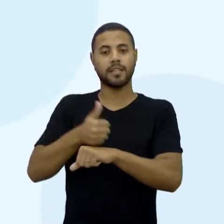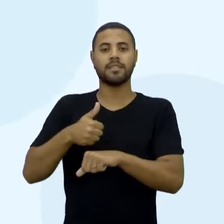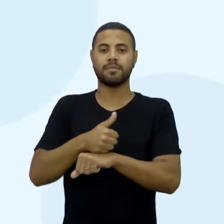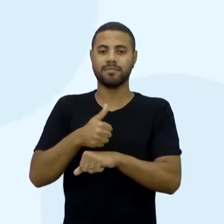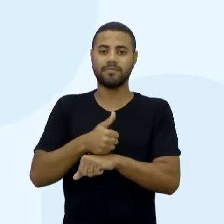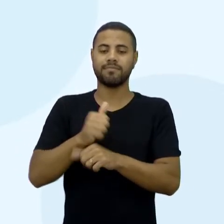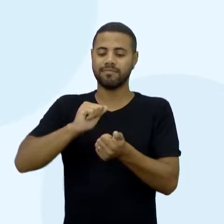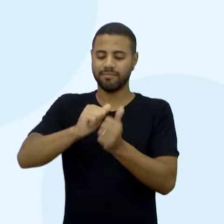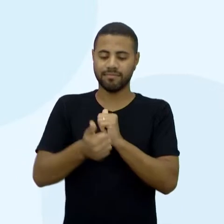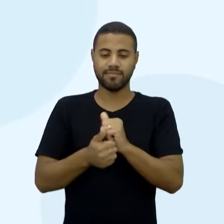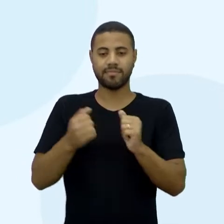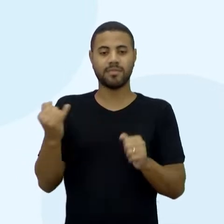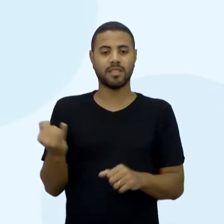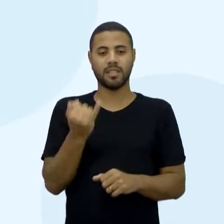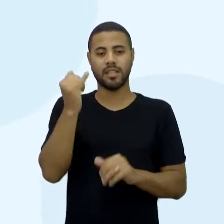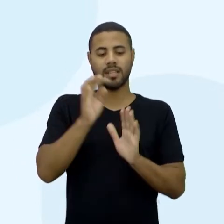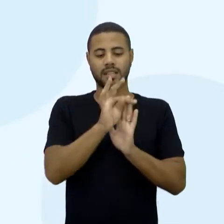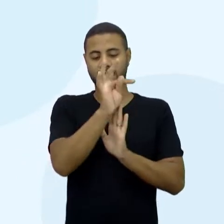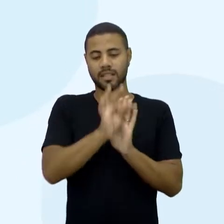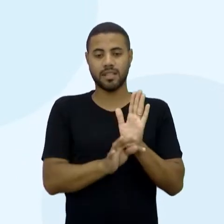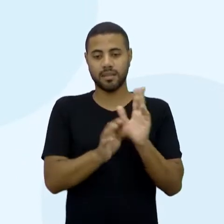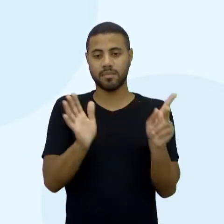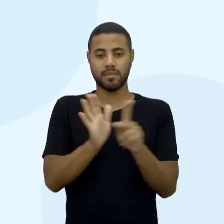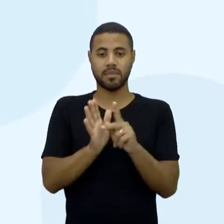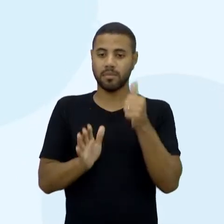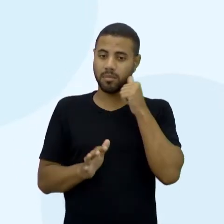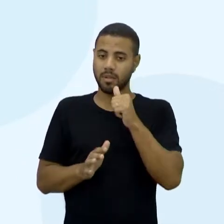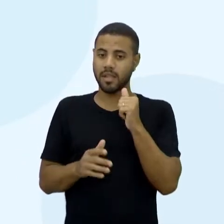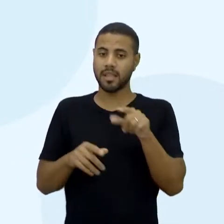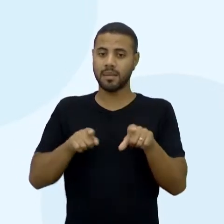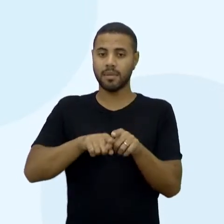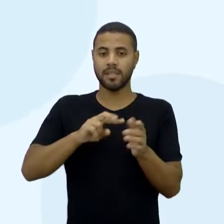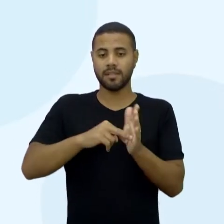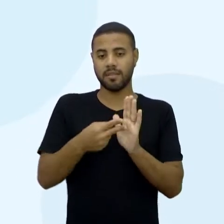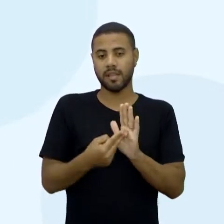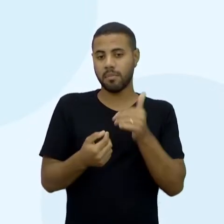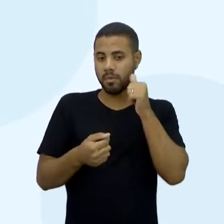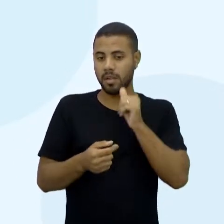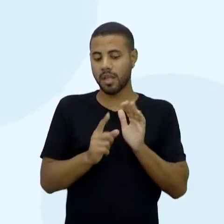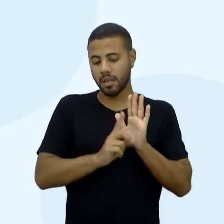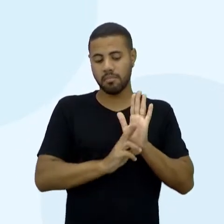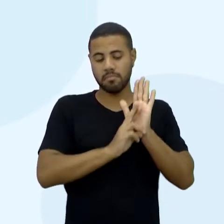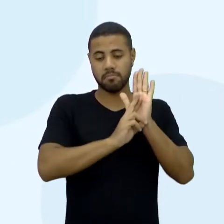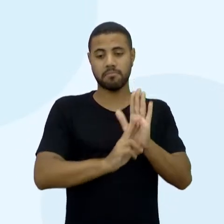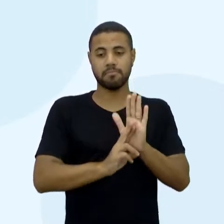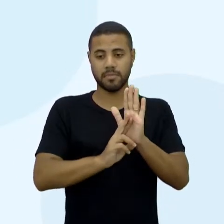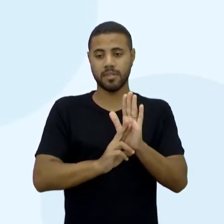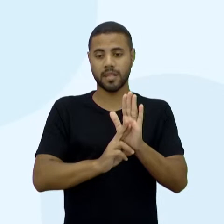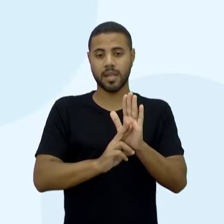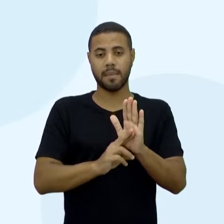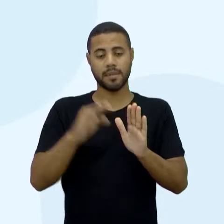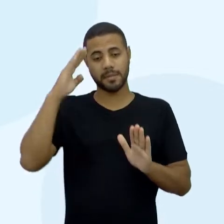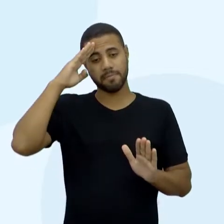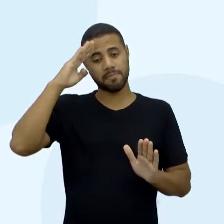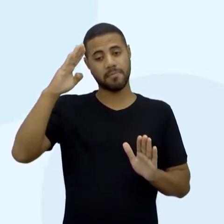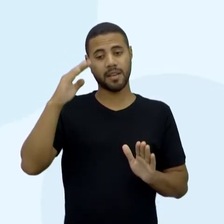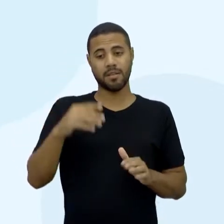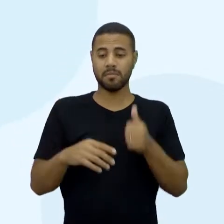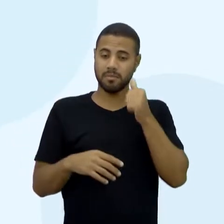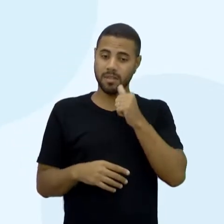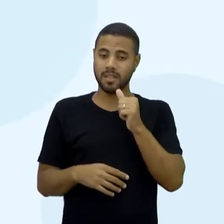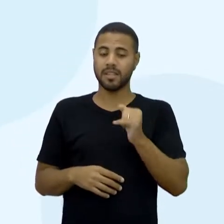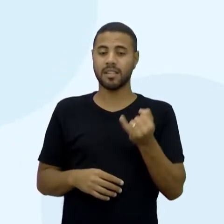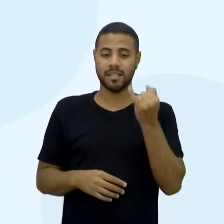um texto. Não Sim. é nós sermos Destaque, representadas ali, né, como destaque. Sim. Bem bacana.